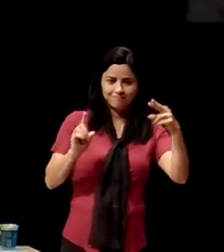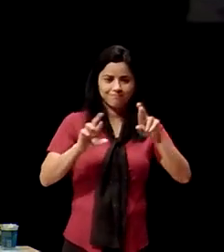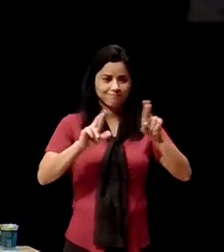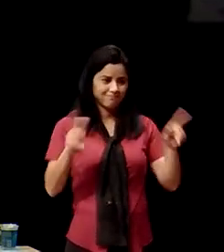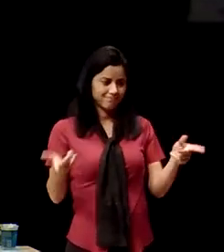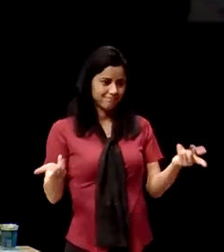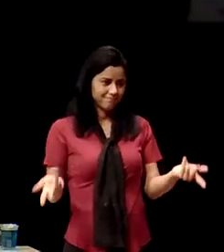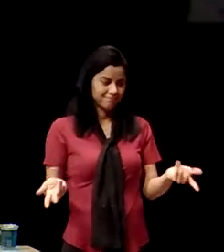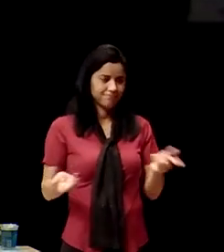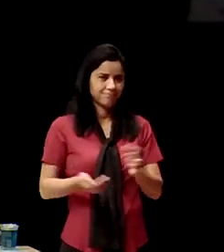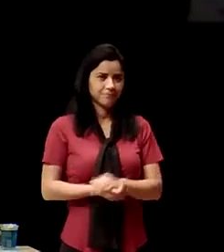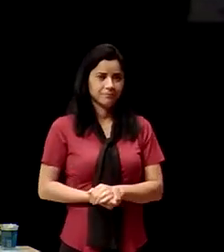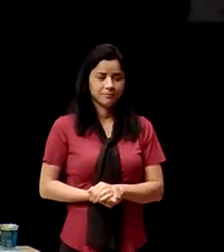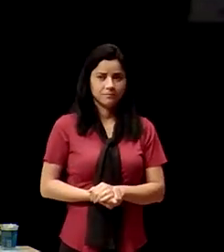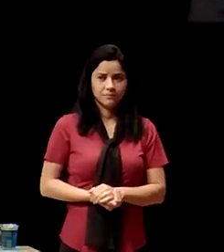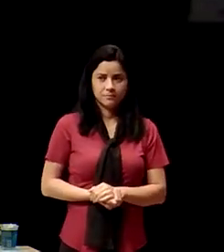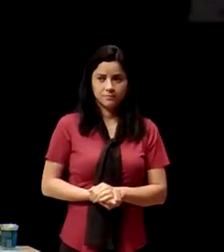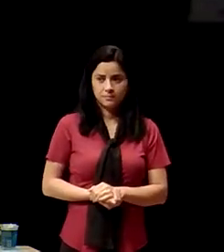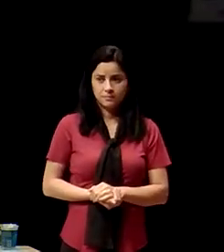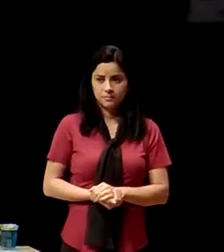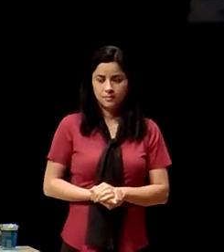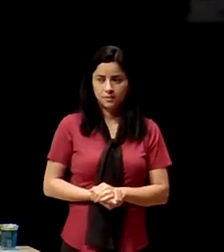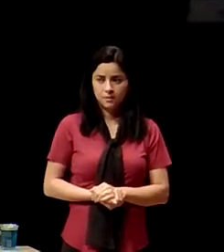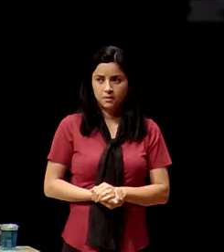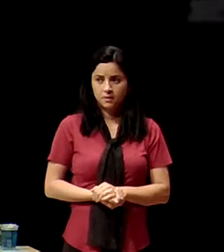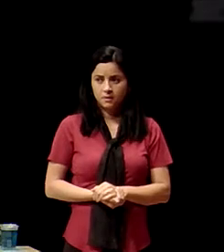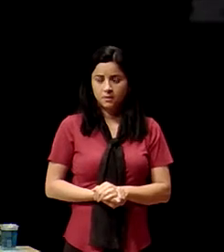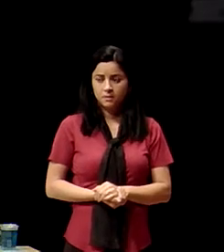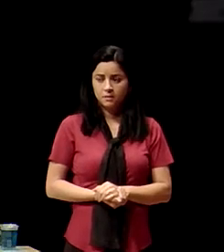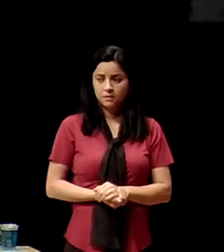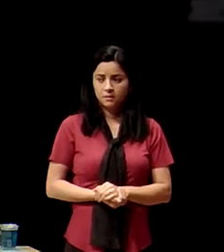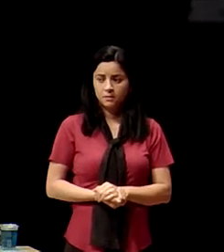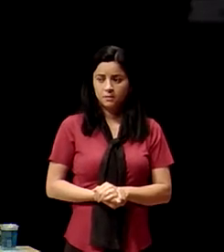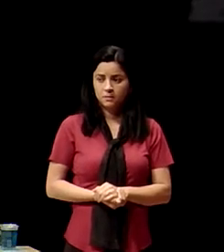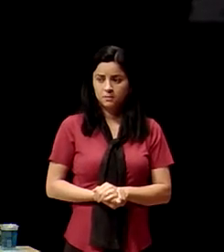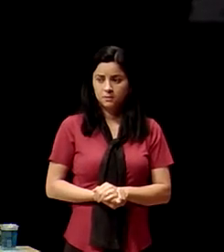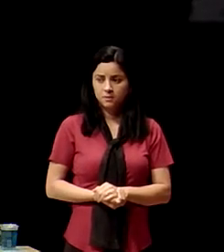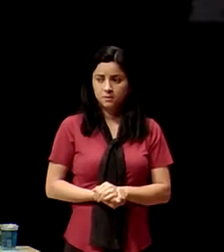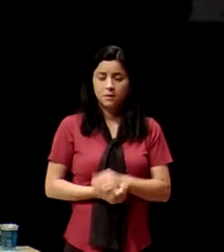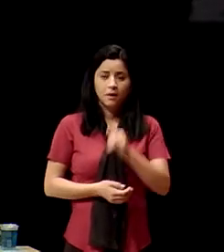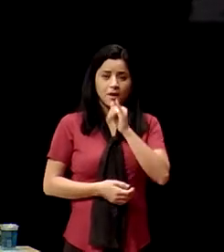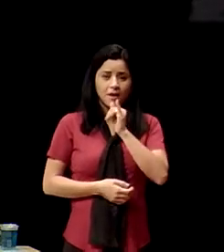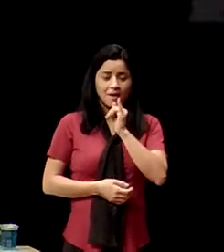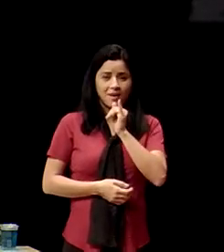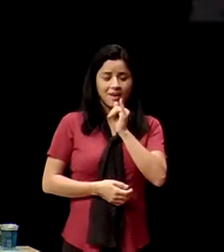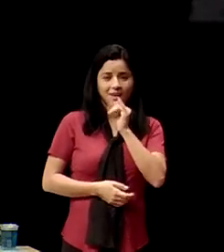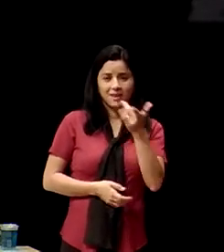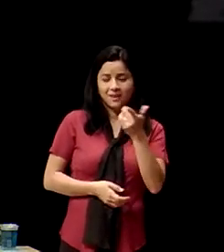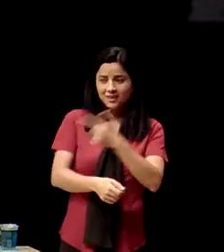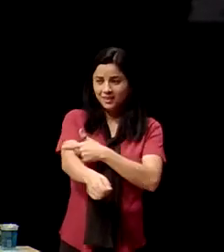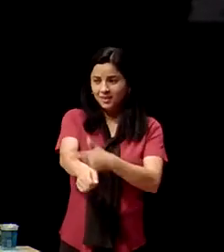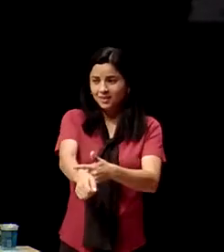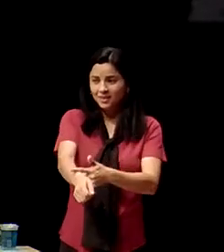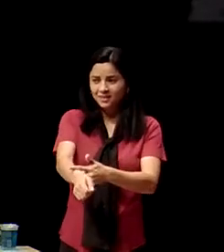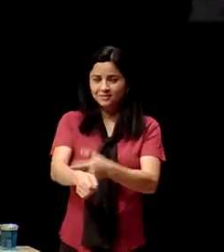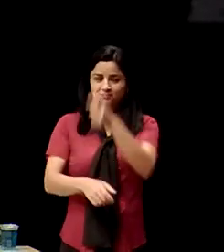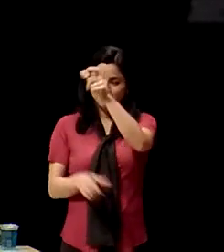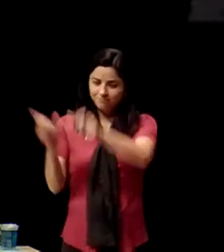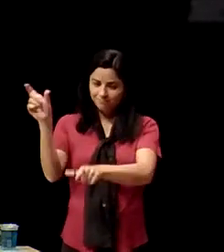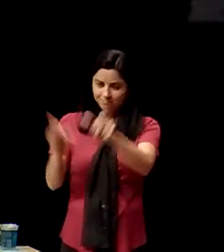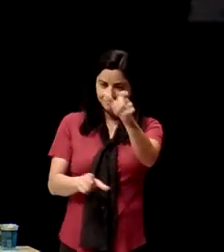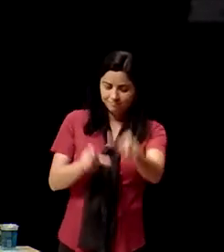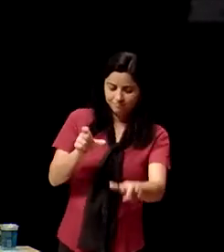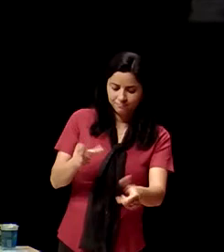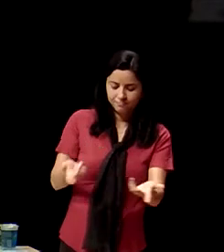For example, in terms of citizenship education. Por exemplo, na educação do cidadão.